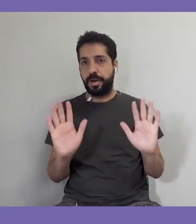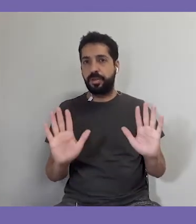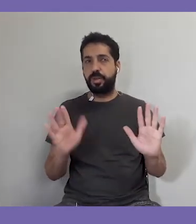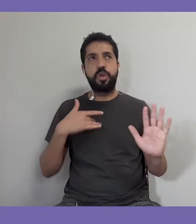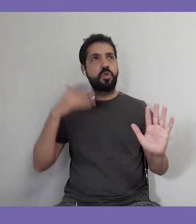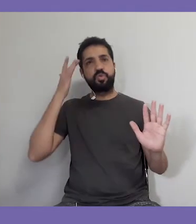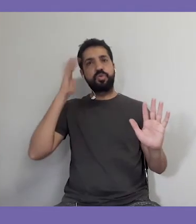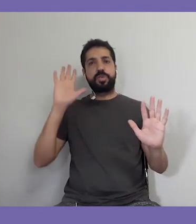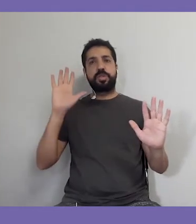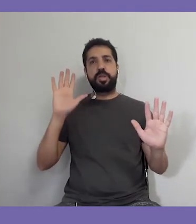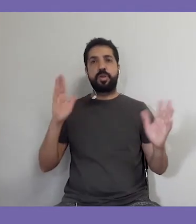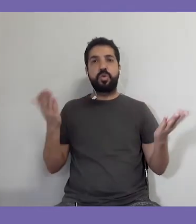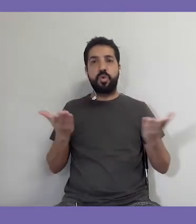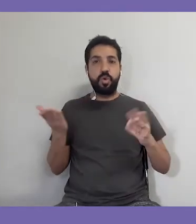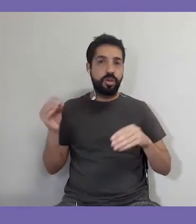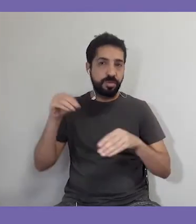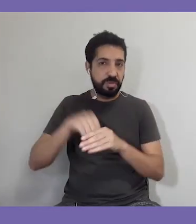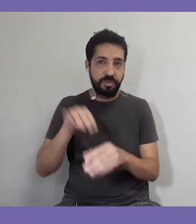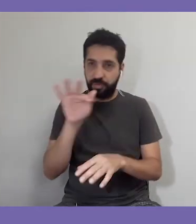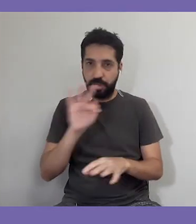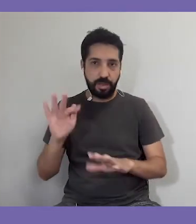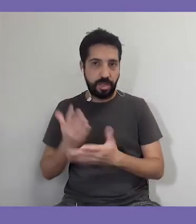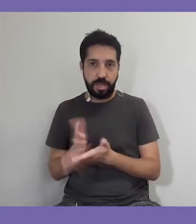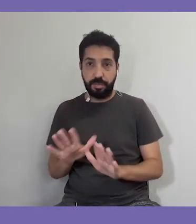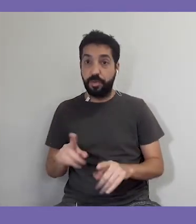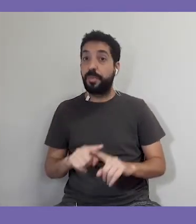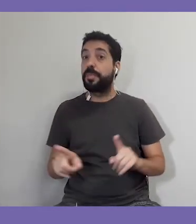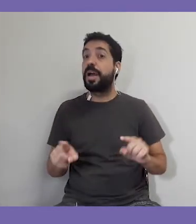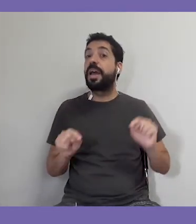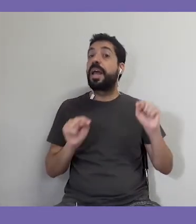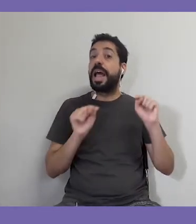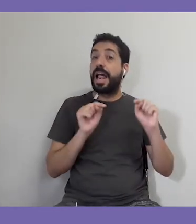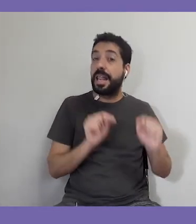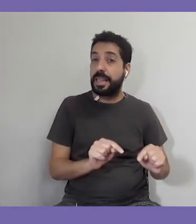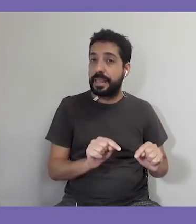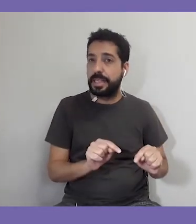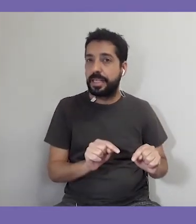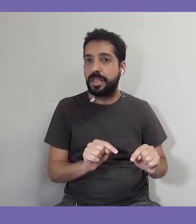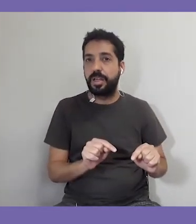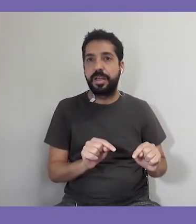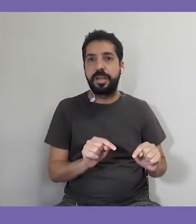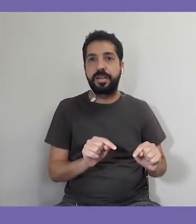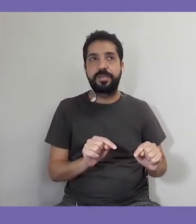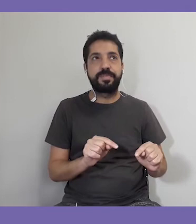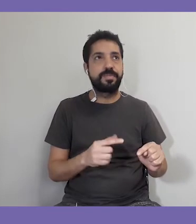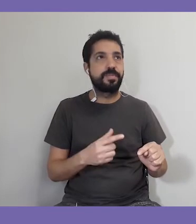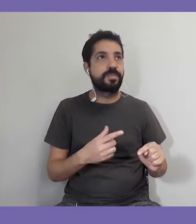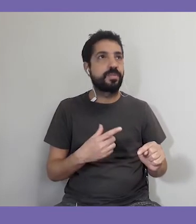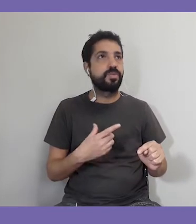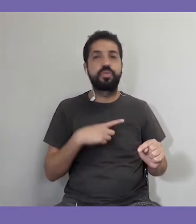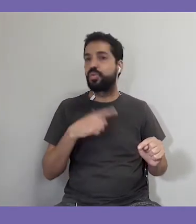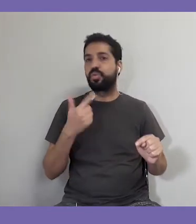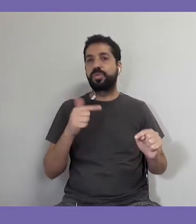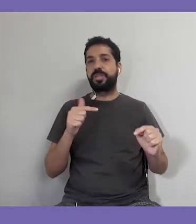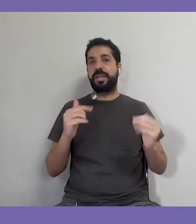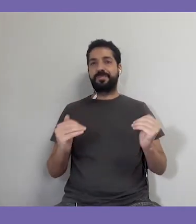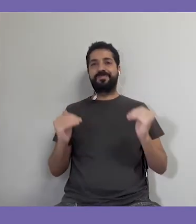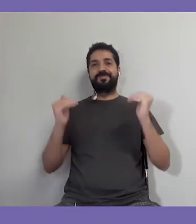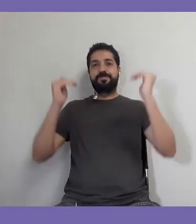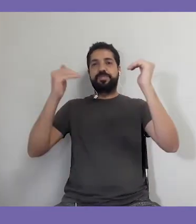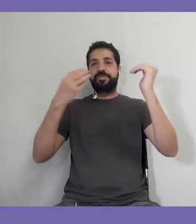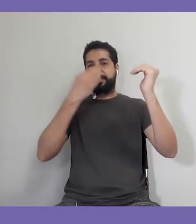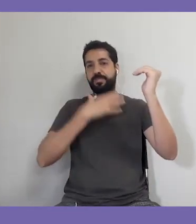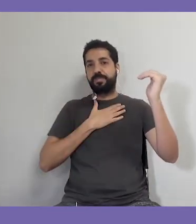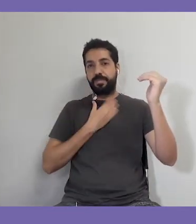não sei hoje porque eu não estou mais dentro da universidade, né? Mas ali não era algo que me privilegiasse de